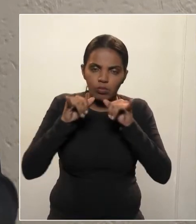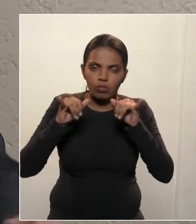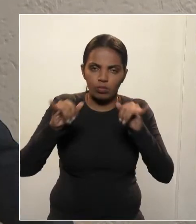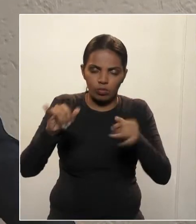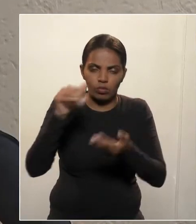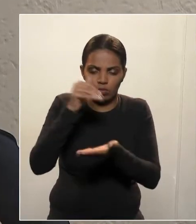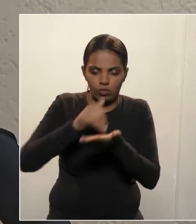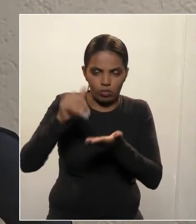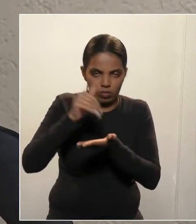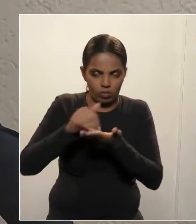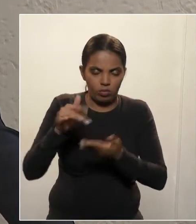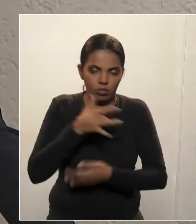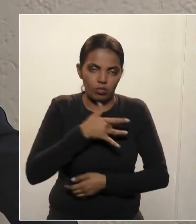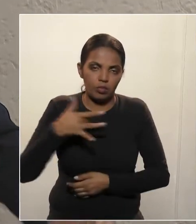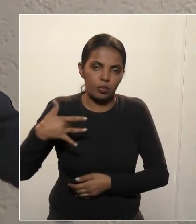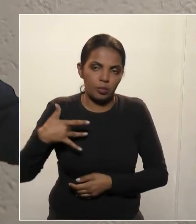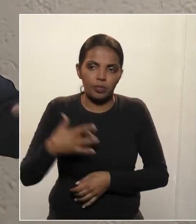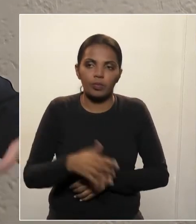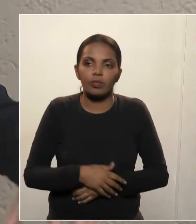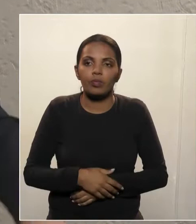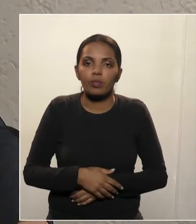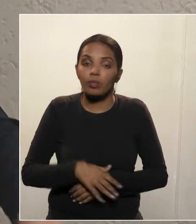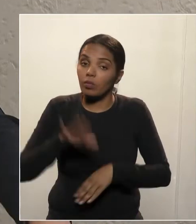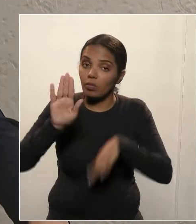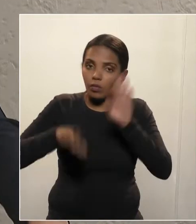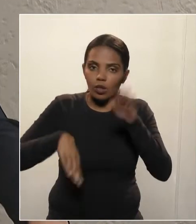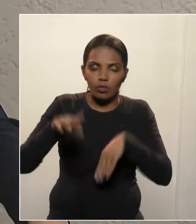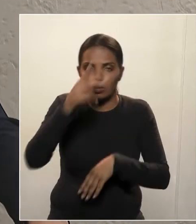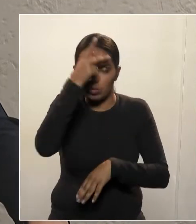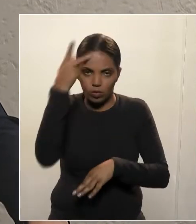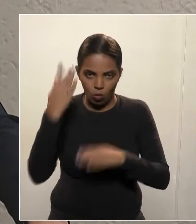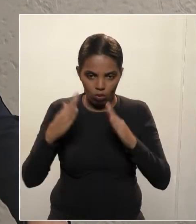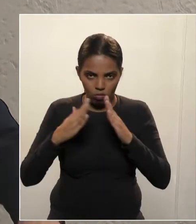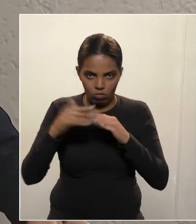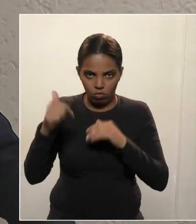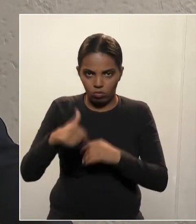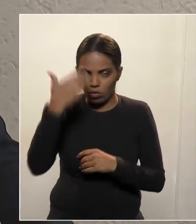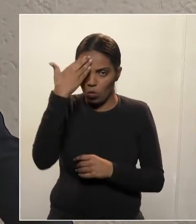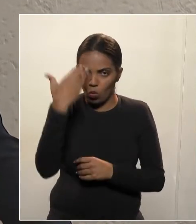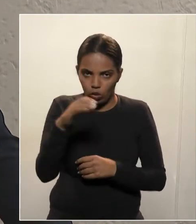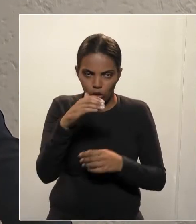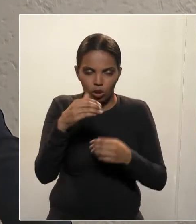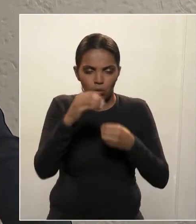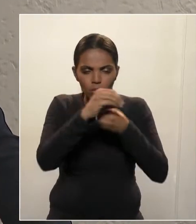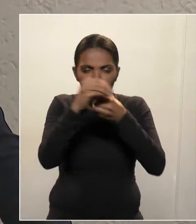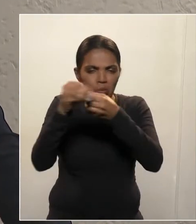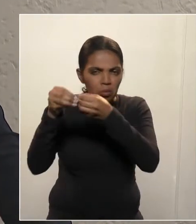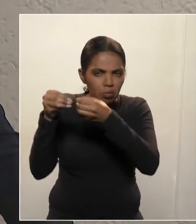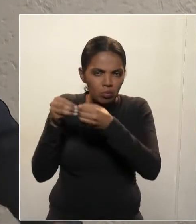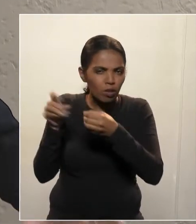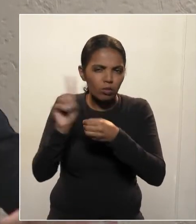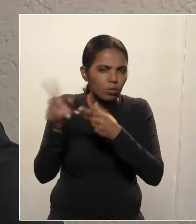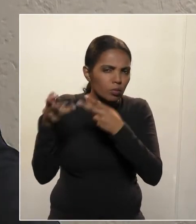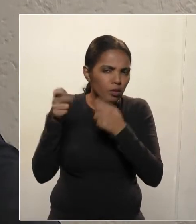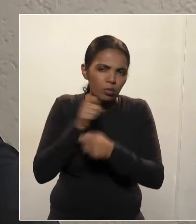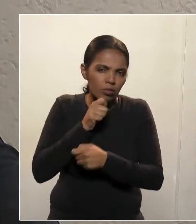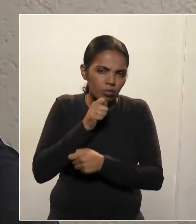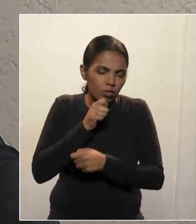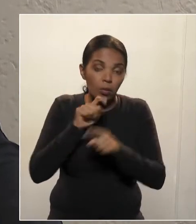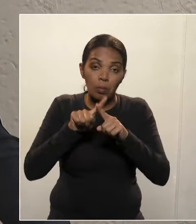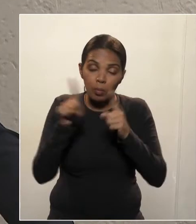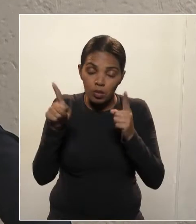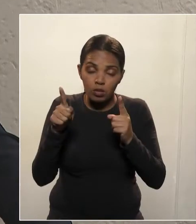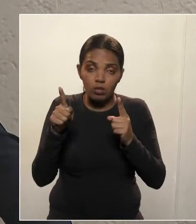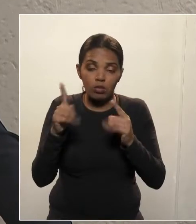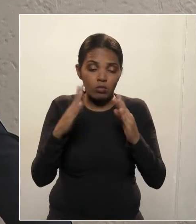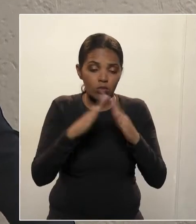epidemiológico da Secretaria de Saúde. Talvez quem mora em Curitiba ou região não tenha percebido ainda, mas as unidades de saúde